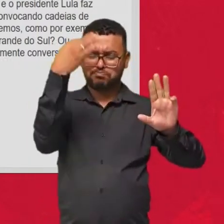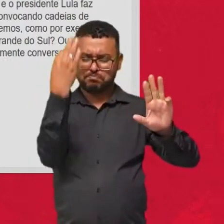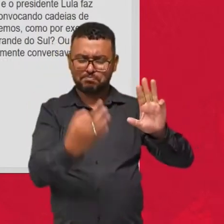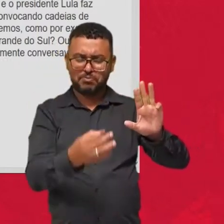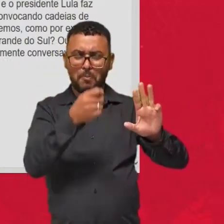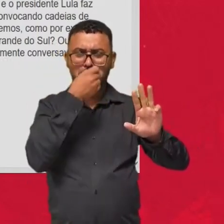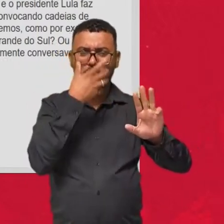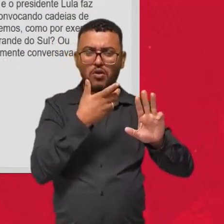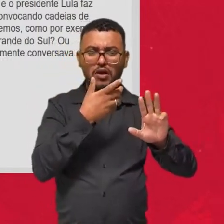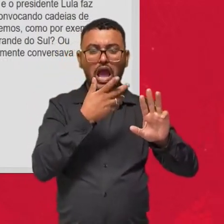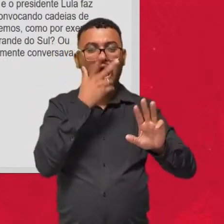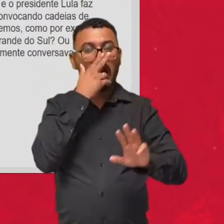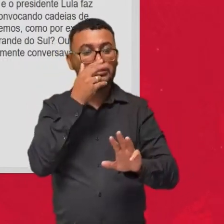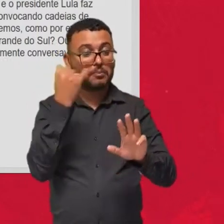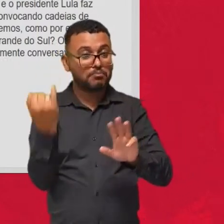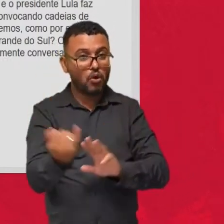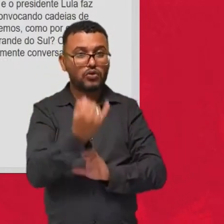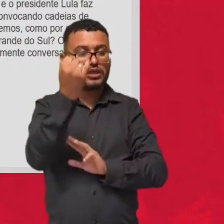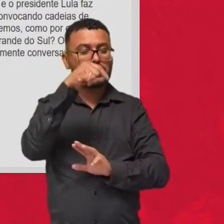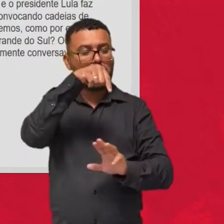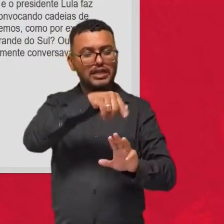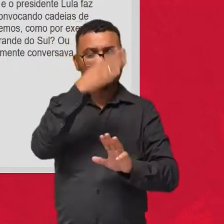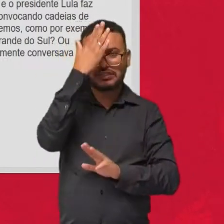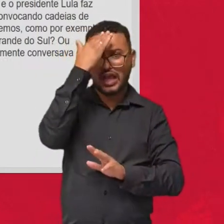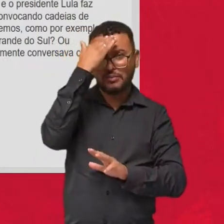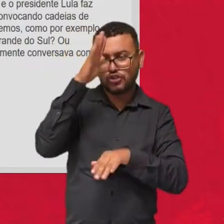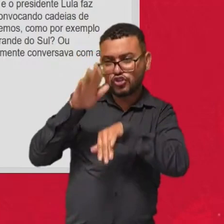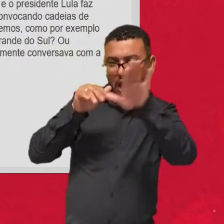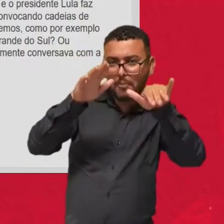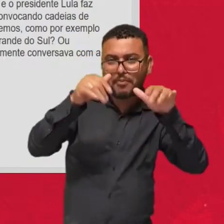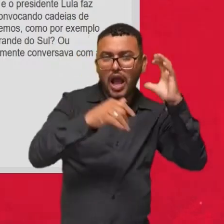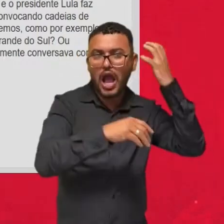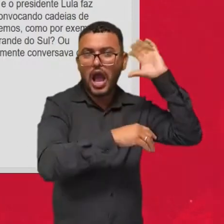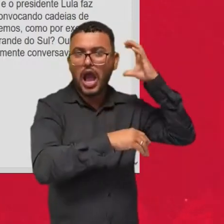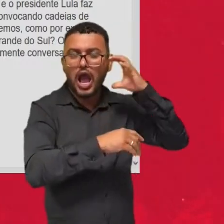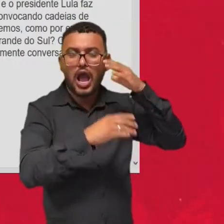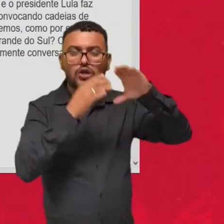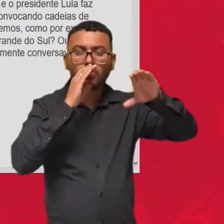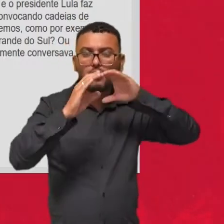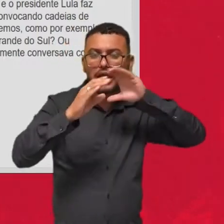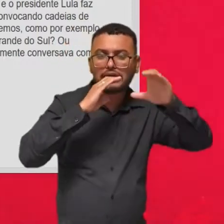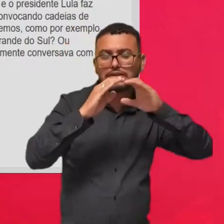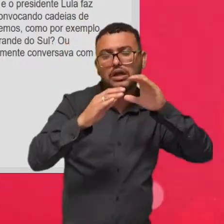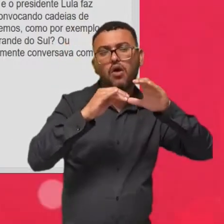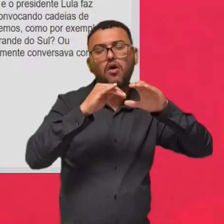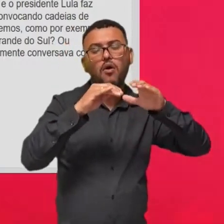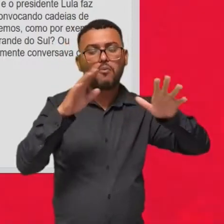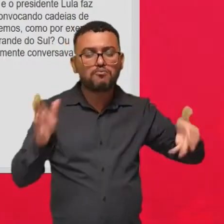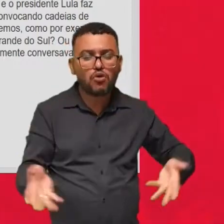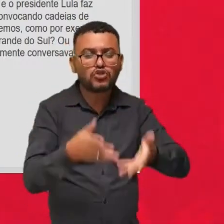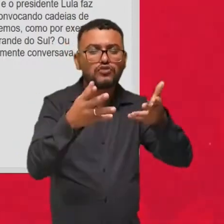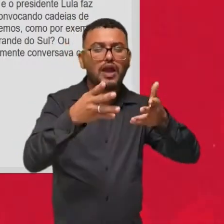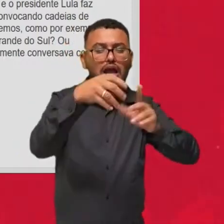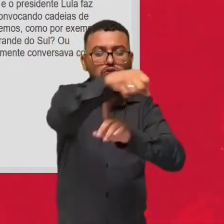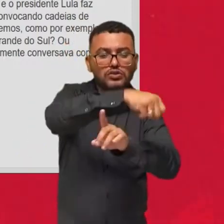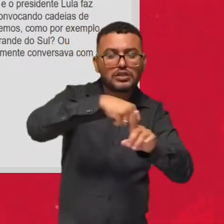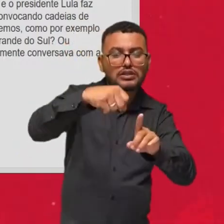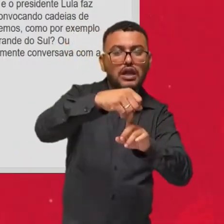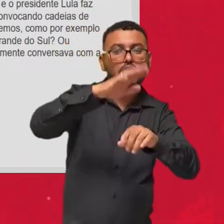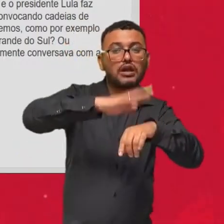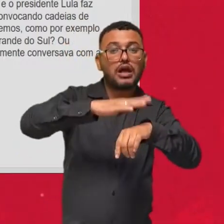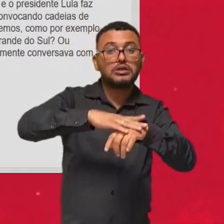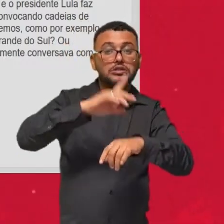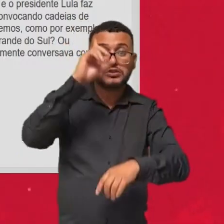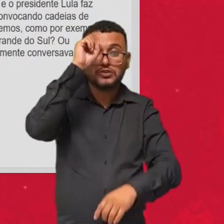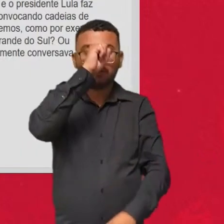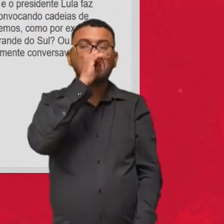poder, convocando cadeias de rádio e televisão, para mobilizar a sociedade em eventos extremos, como, por exemplo, o 8